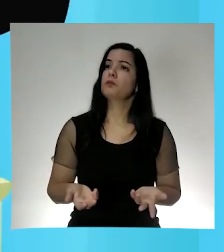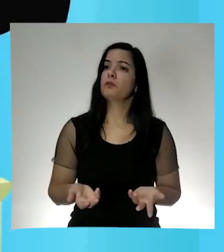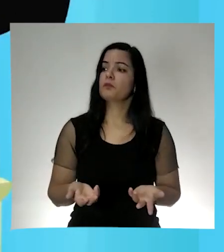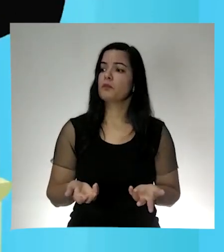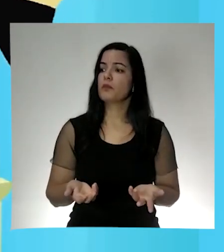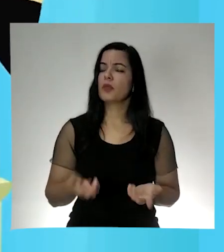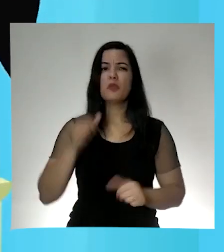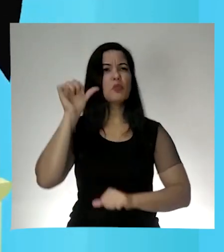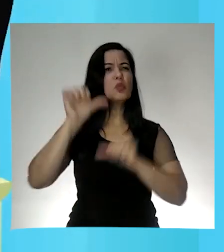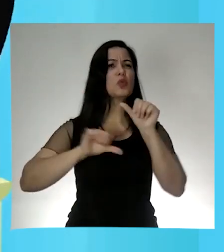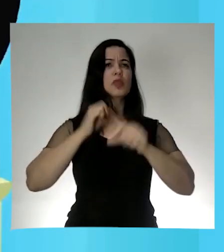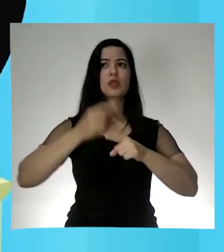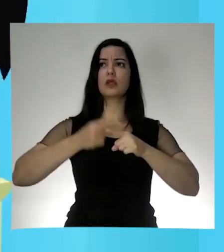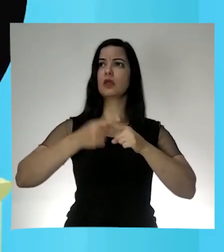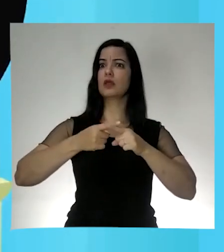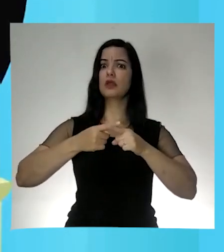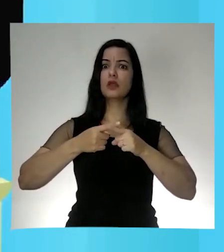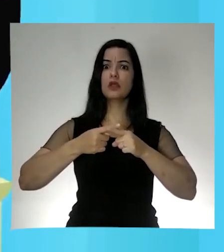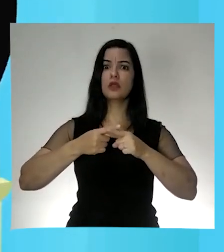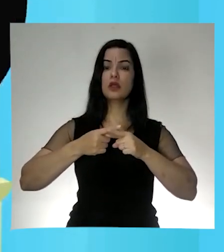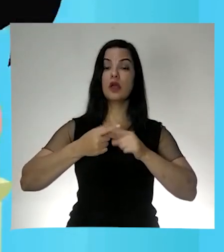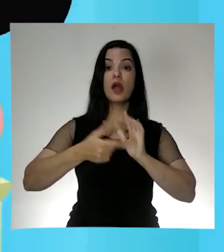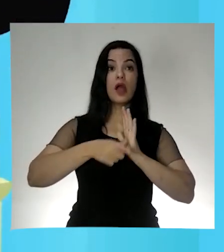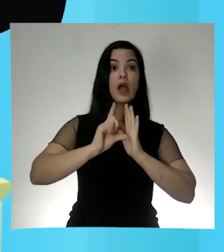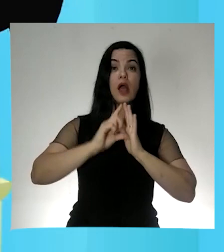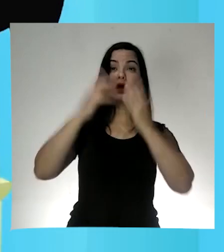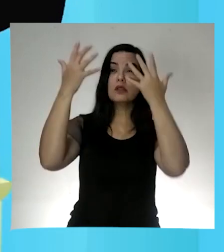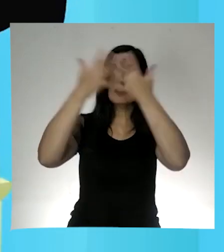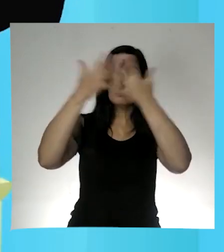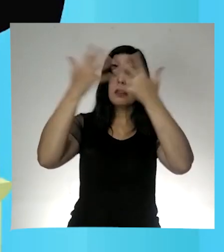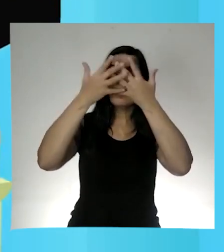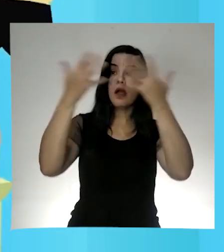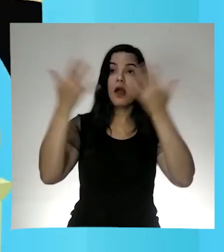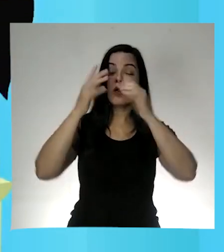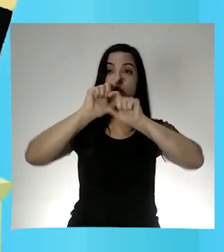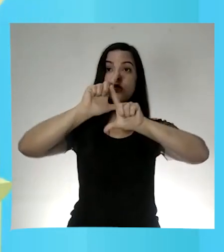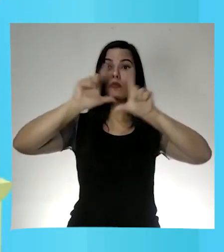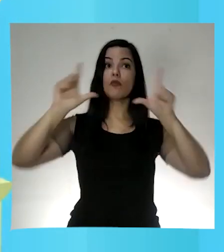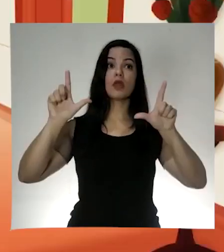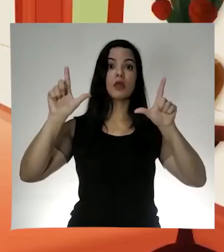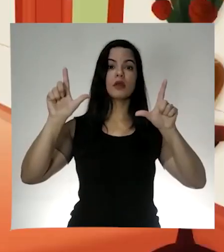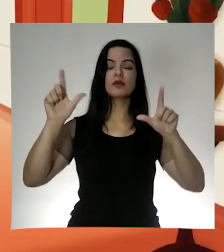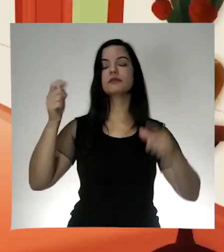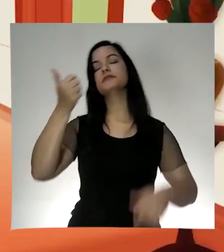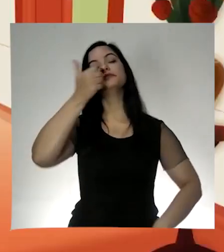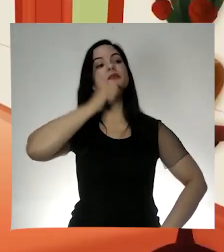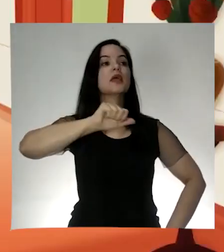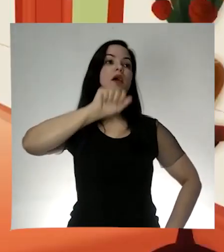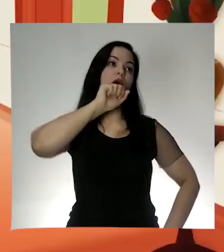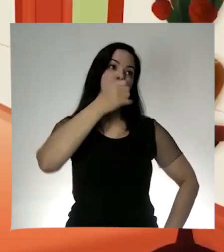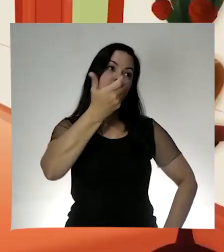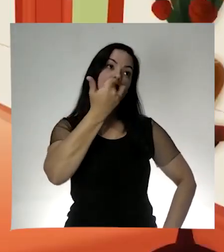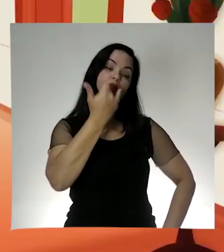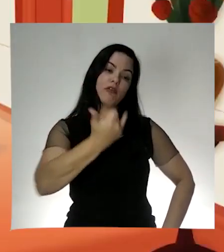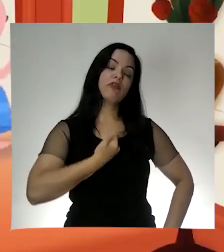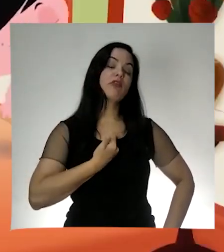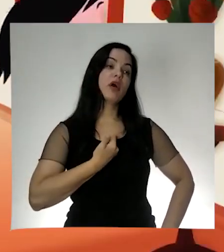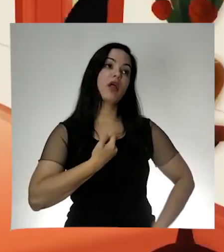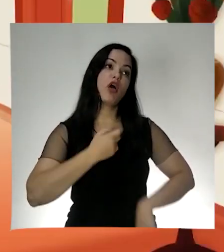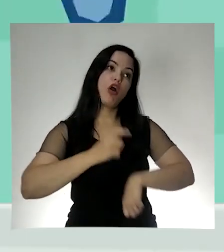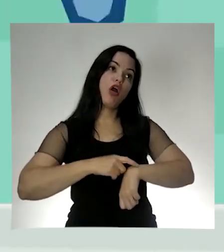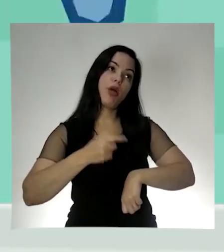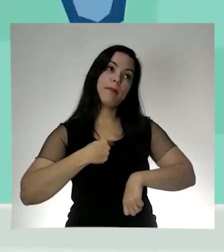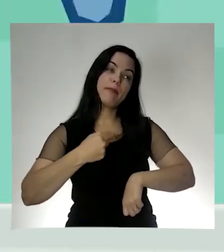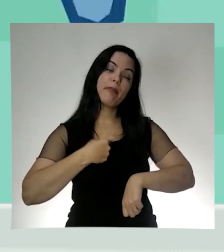Ué, mudou? Antes não dava pra ver nada direito. A mamãe falou que agora é a minha vez de tomar banho no